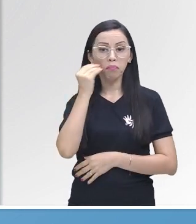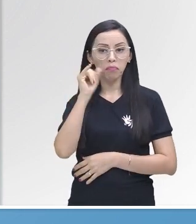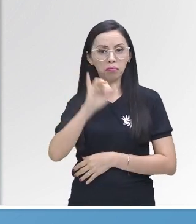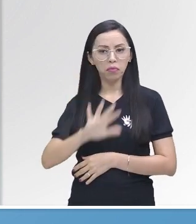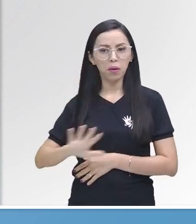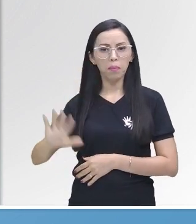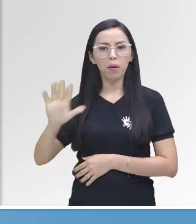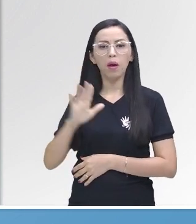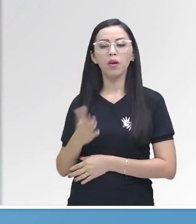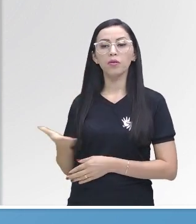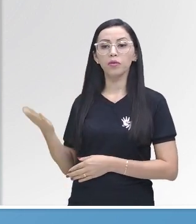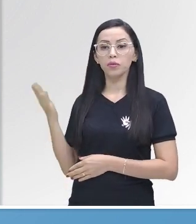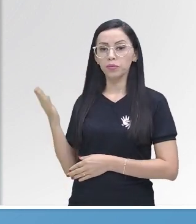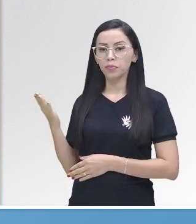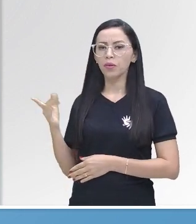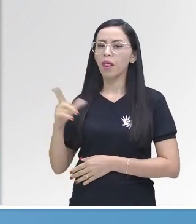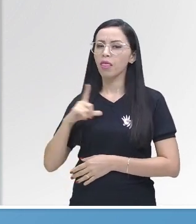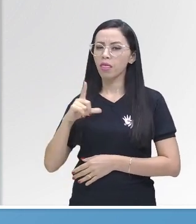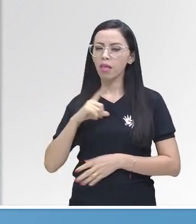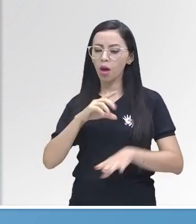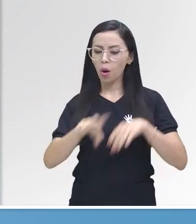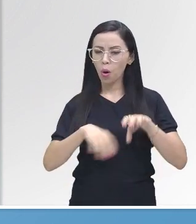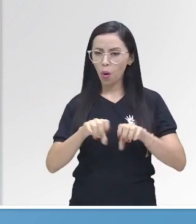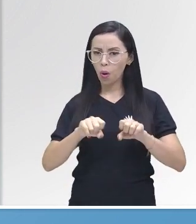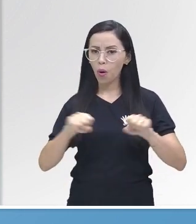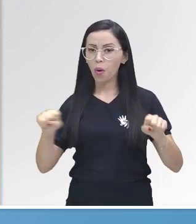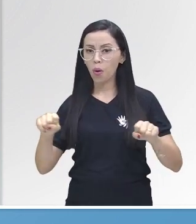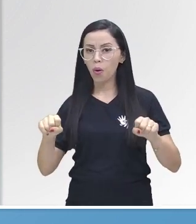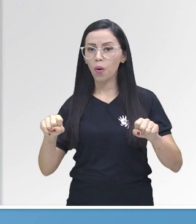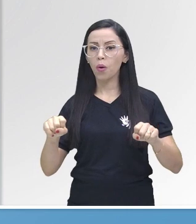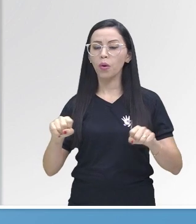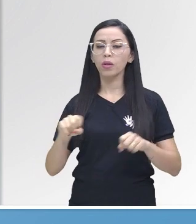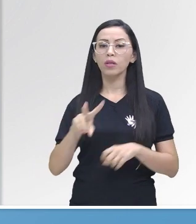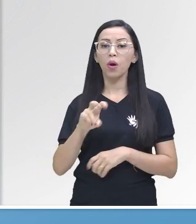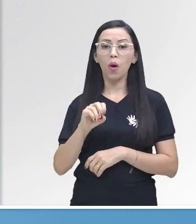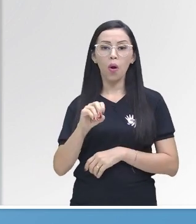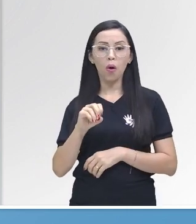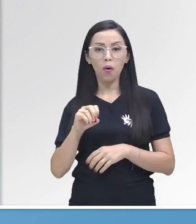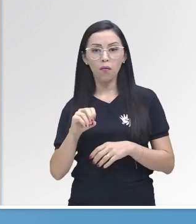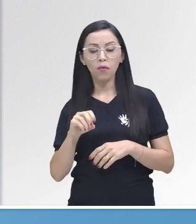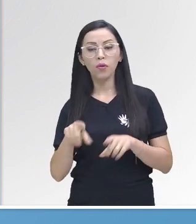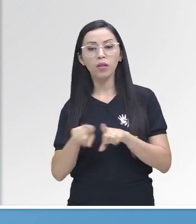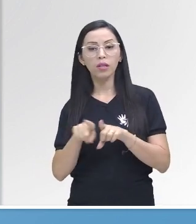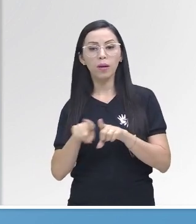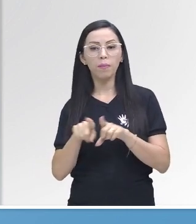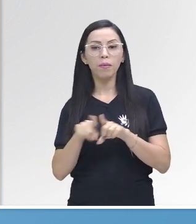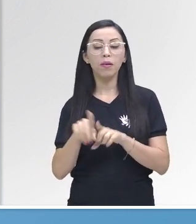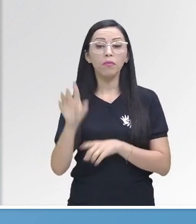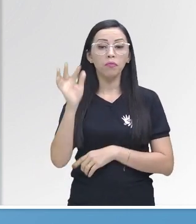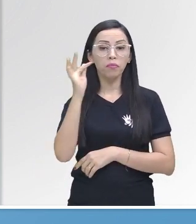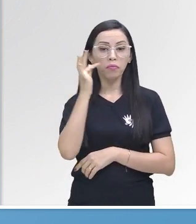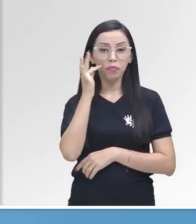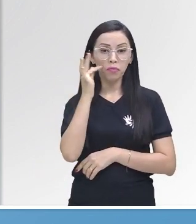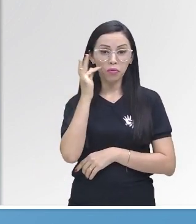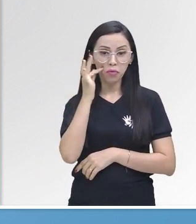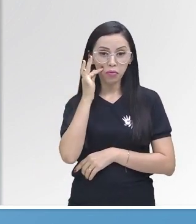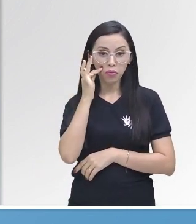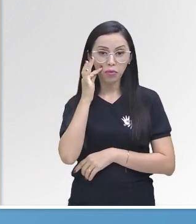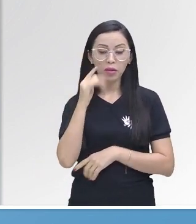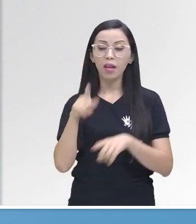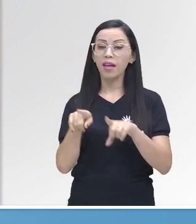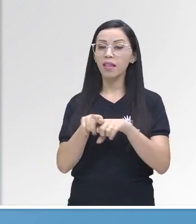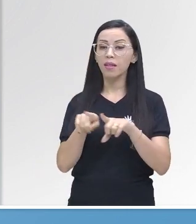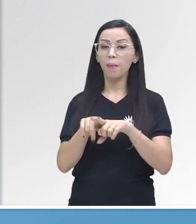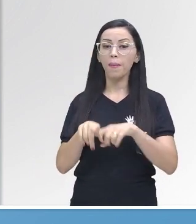temos cordas, nós temos ovos, líquido, suco, né? E temos aqui fruta e